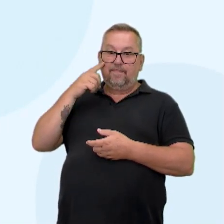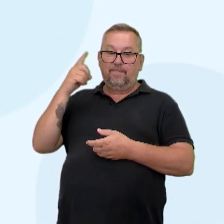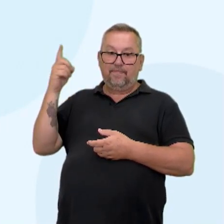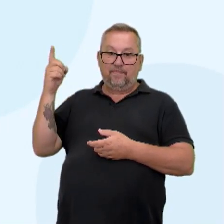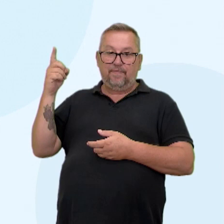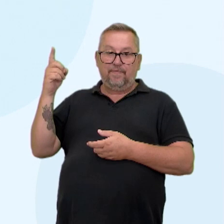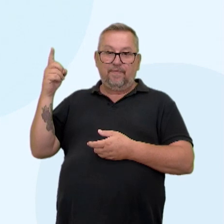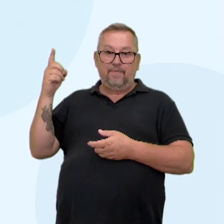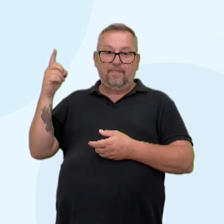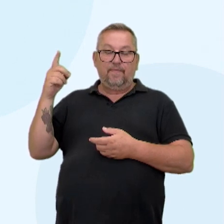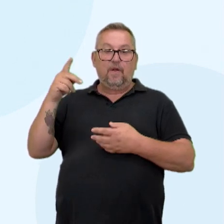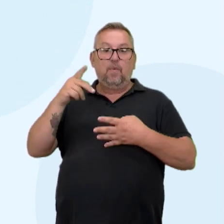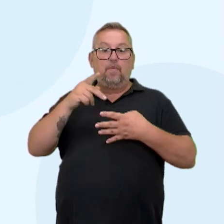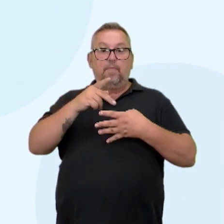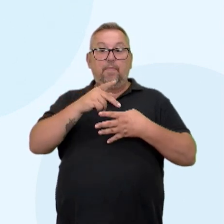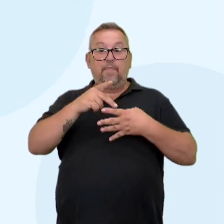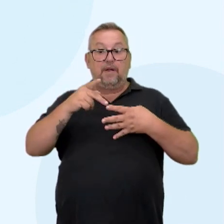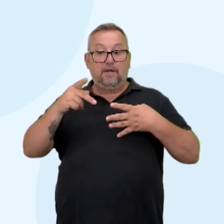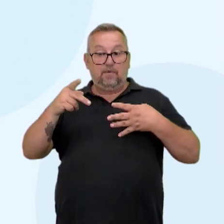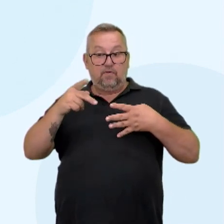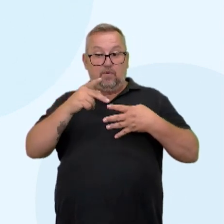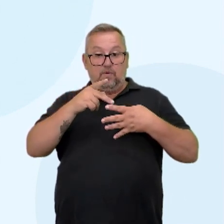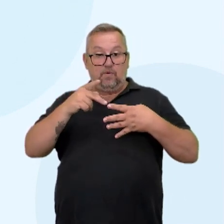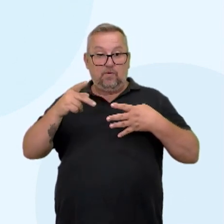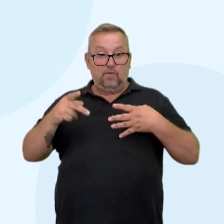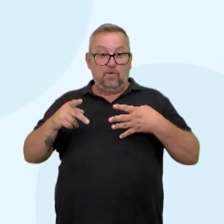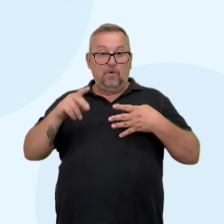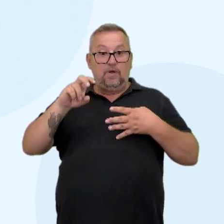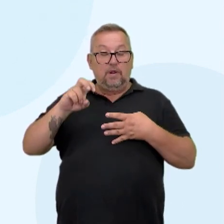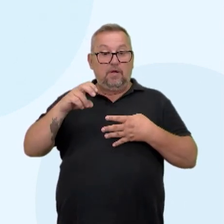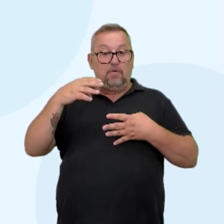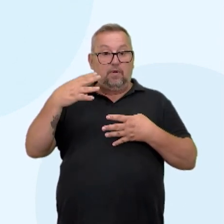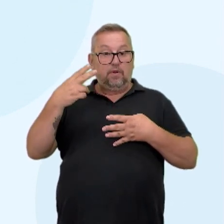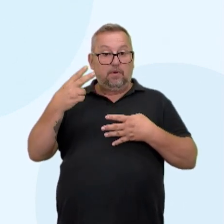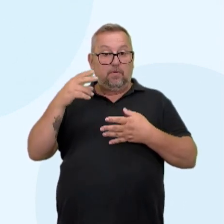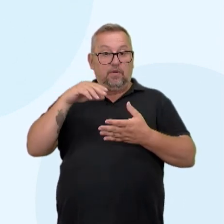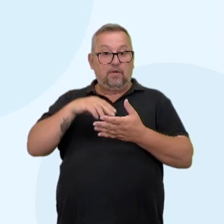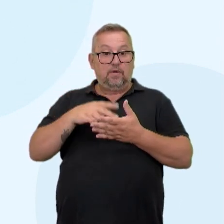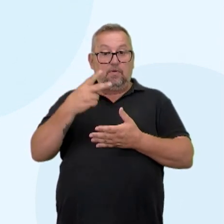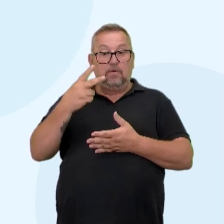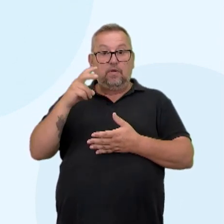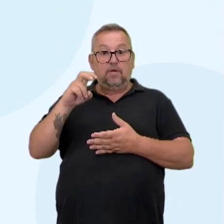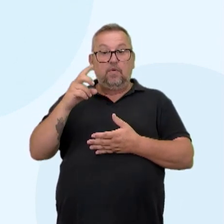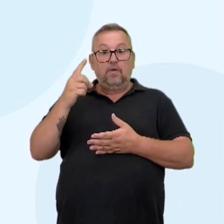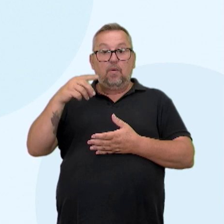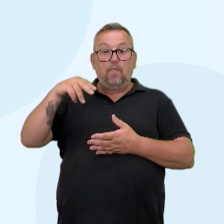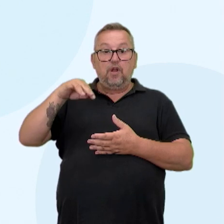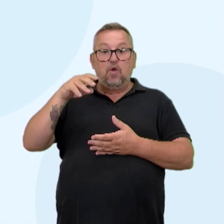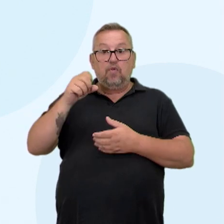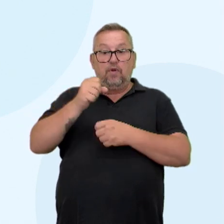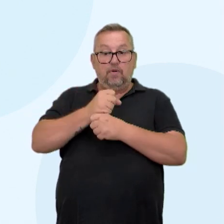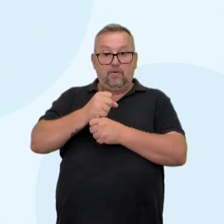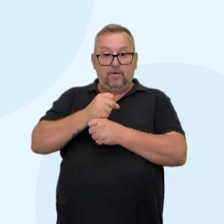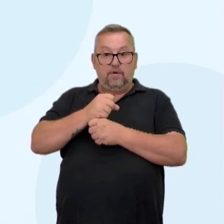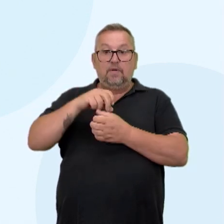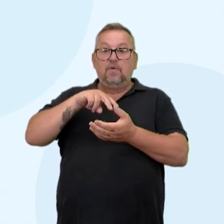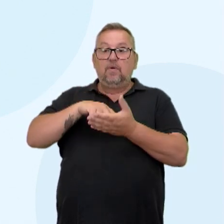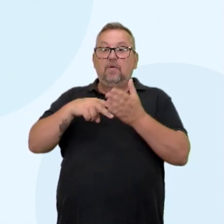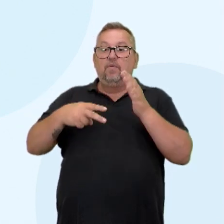lá, Paleozoico, era que vai de 542 a 251 milhões de